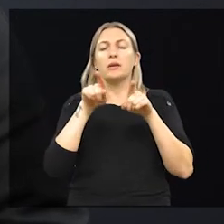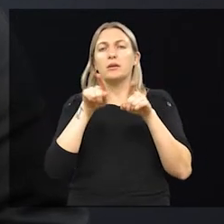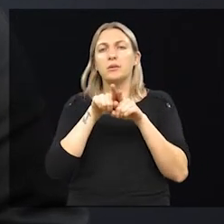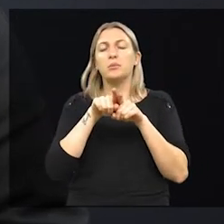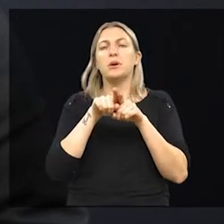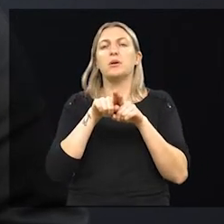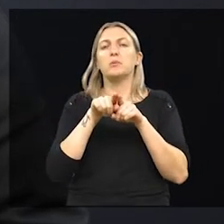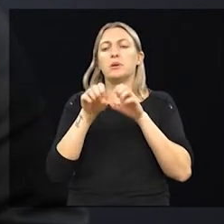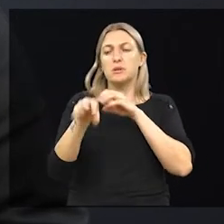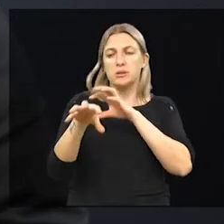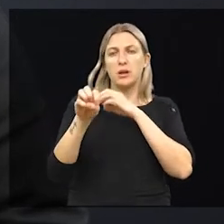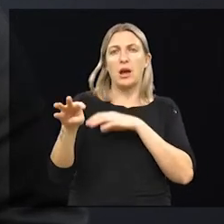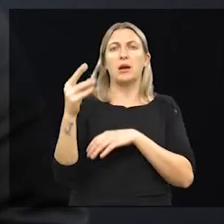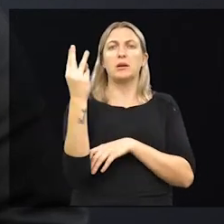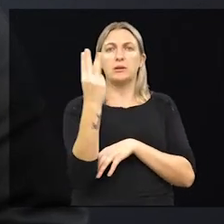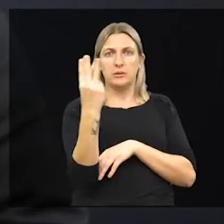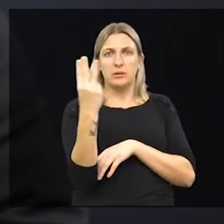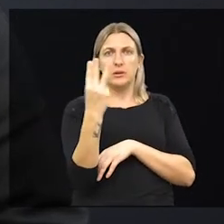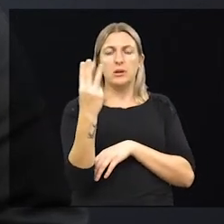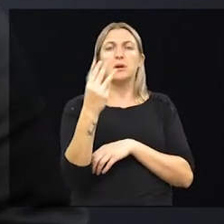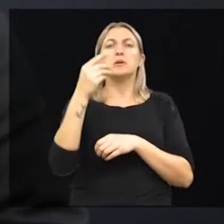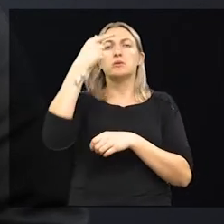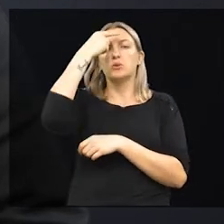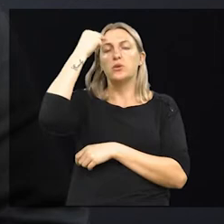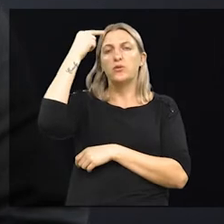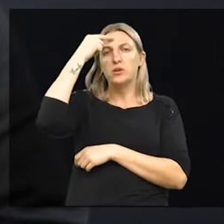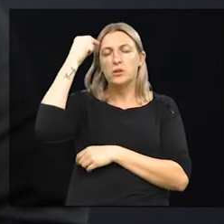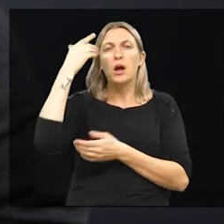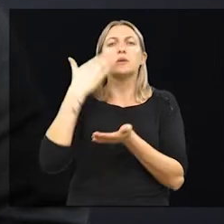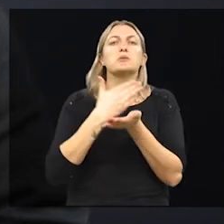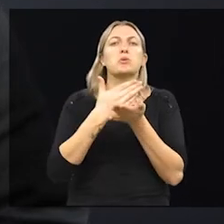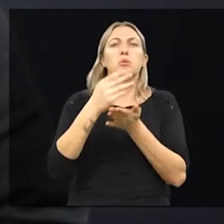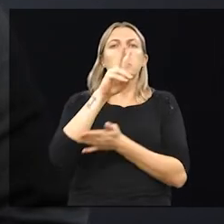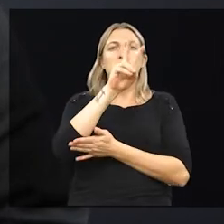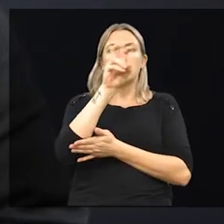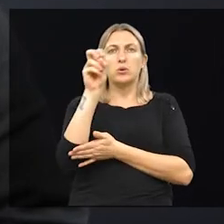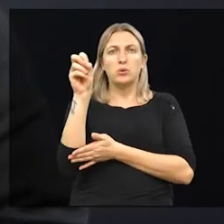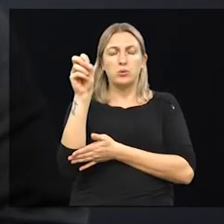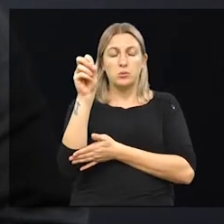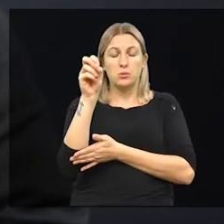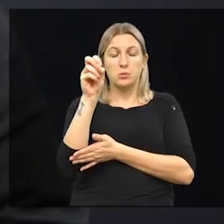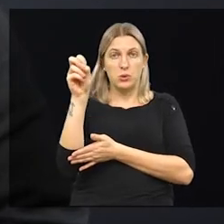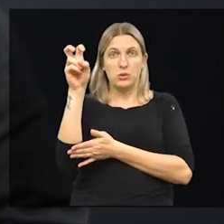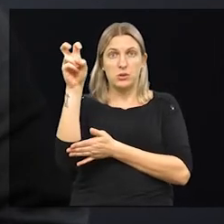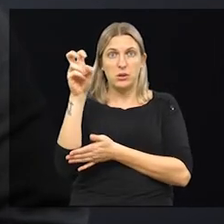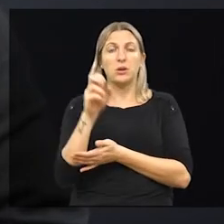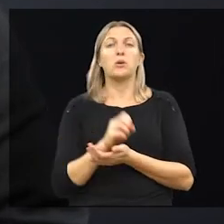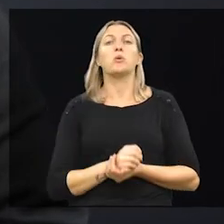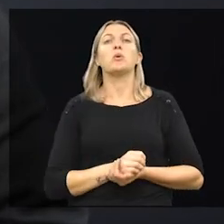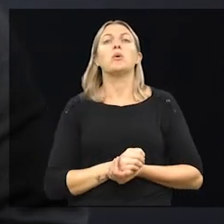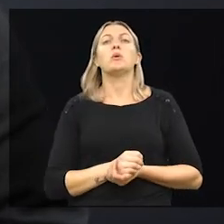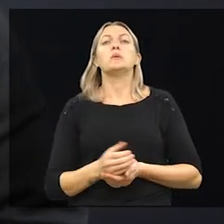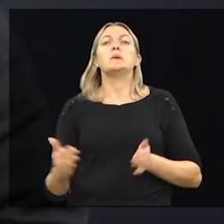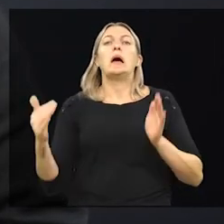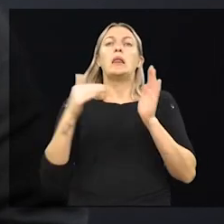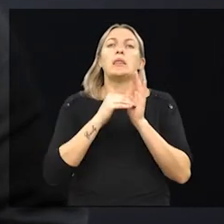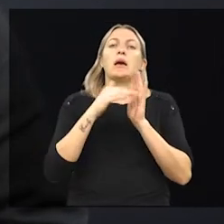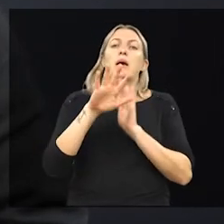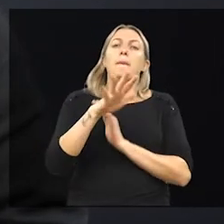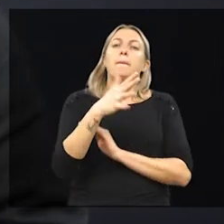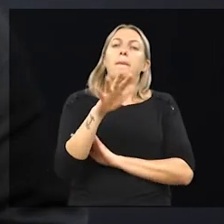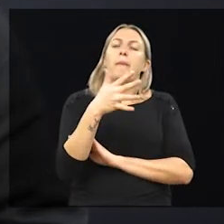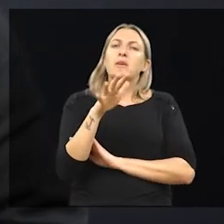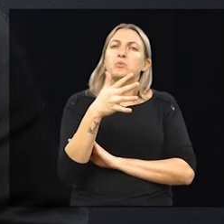diz shin de maravilha então é eu fui convidada também para ministrar aulas nessas três